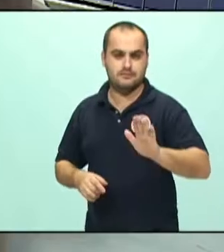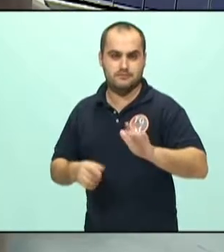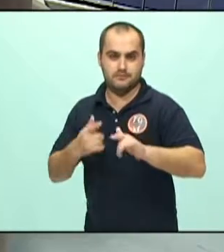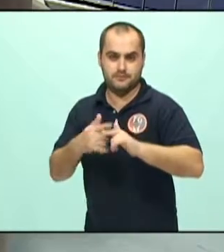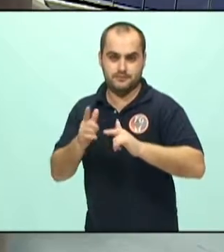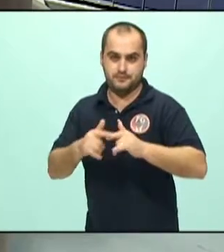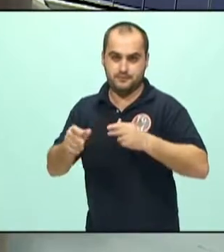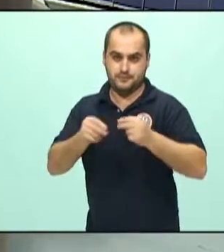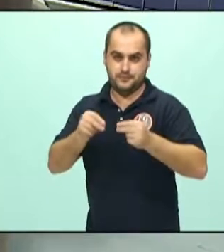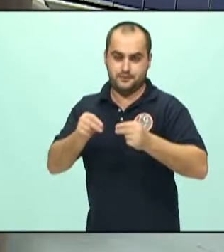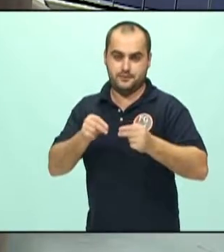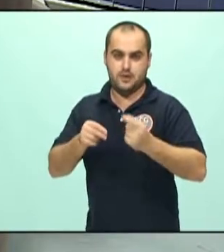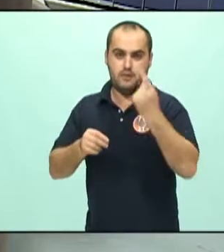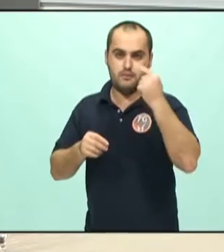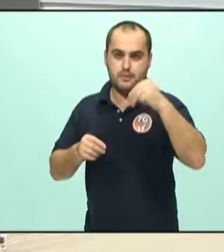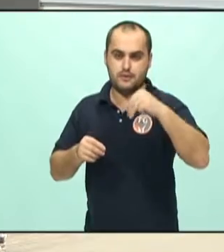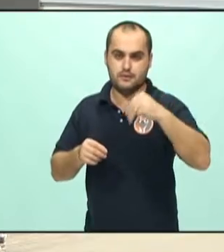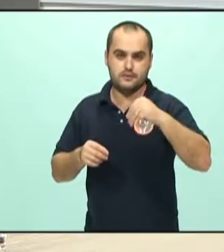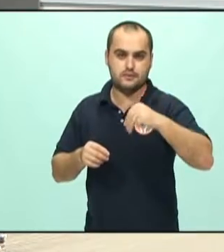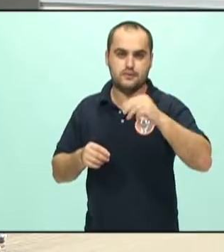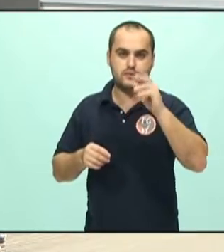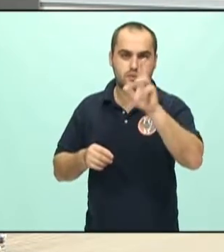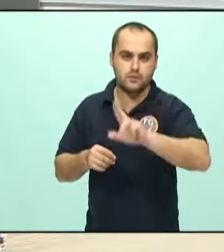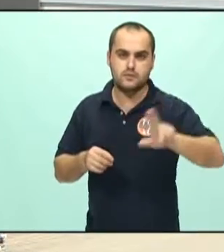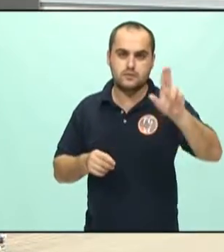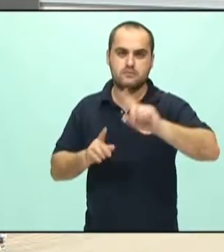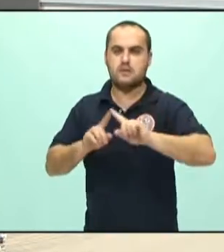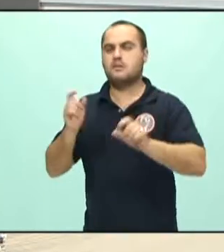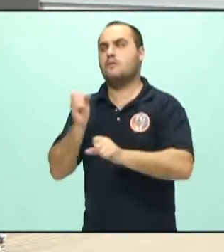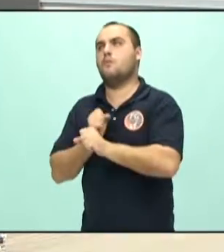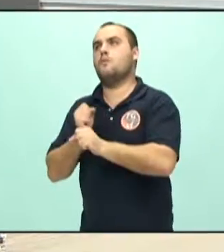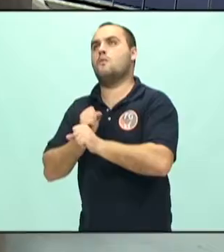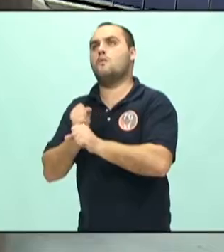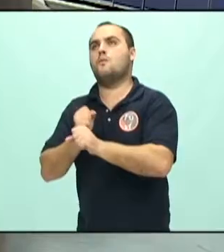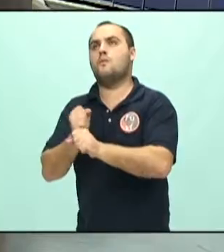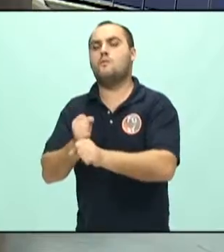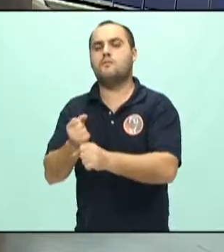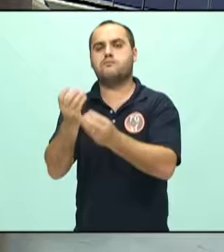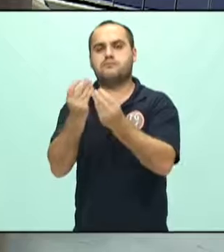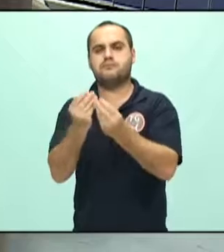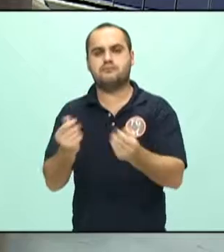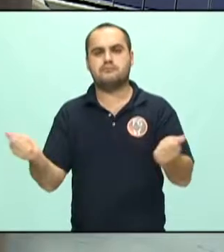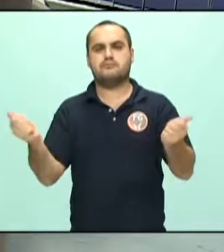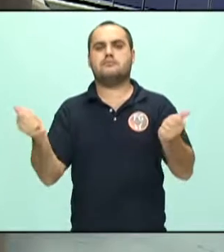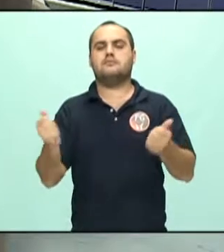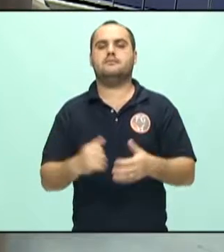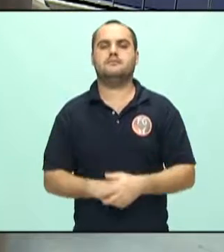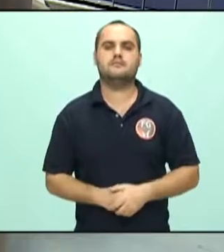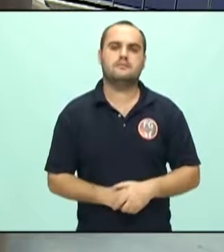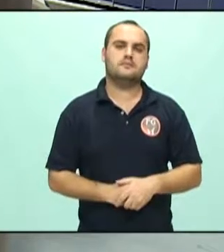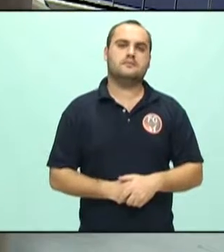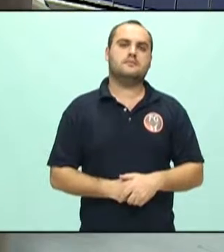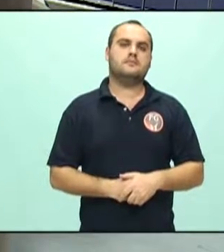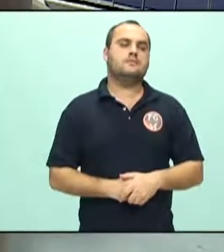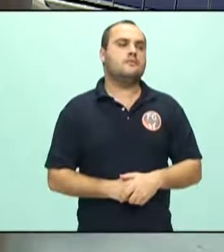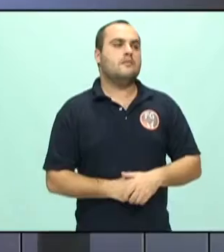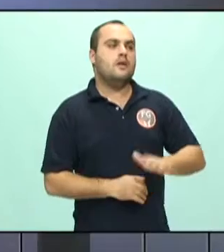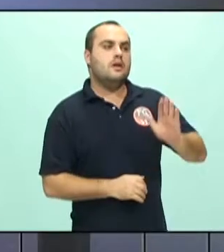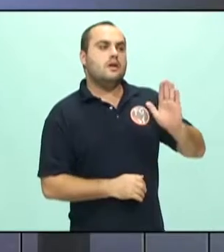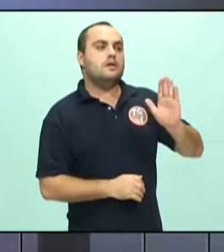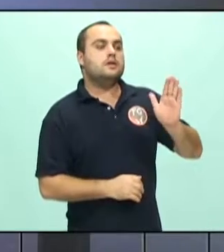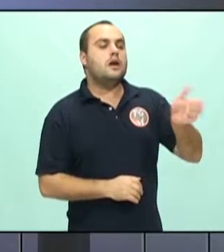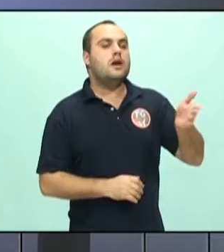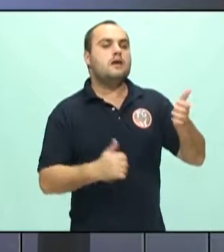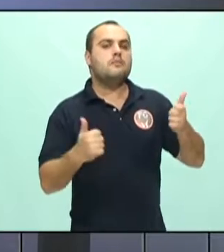eu uso em um minuto ele demora muitos anos para se degradar e como vocês perceberam na areia já de um evento